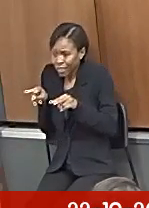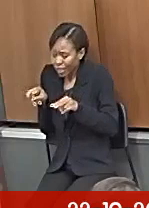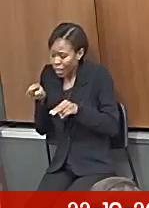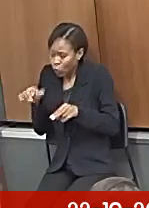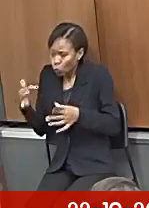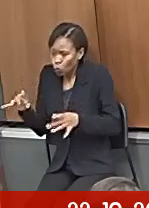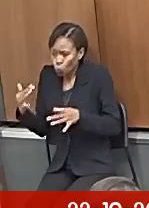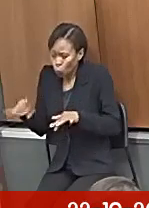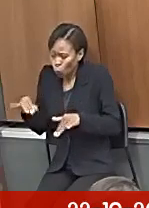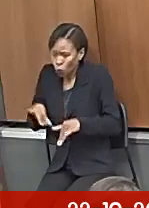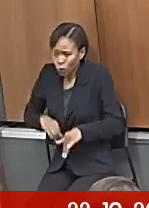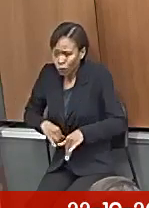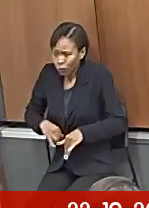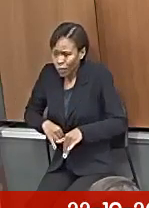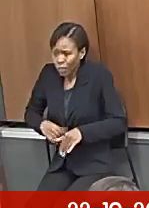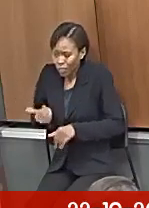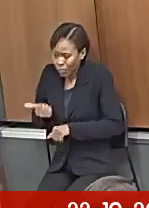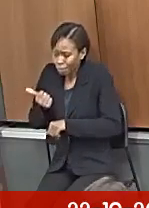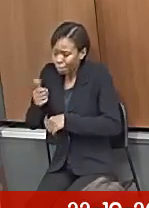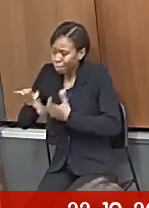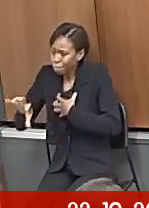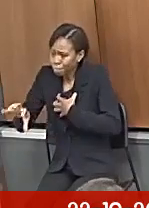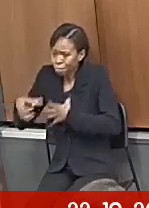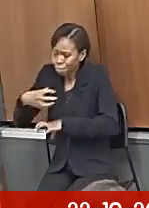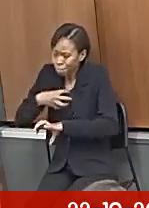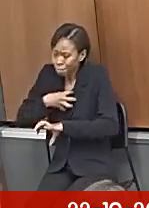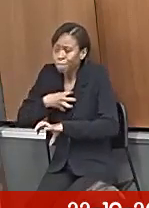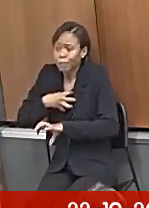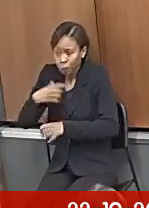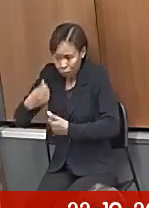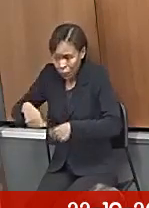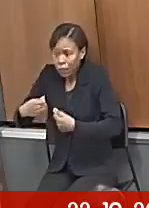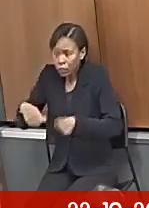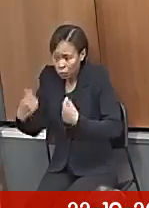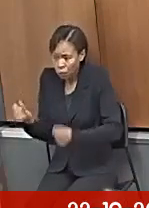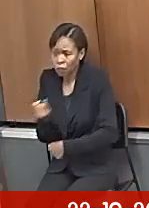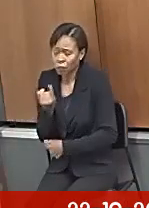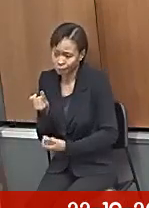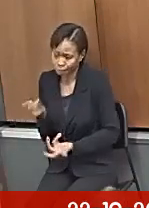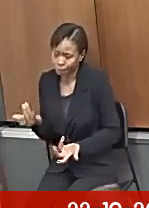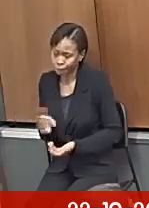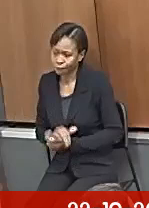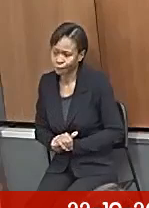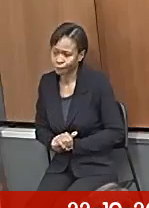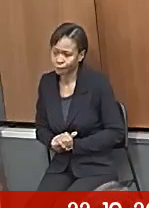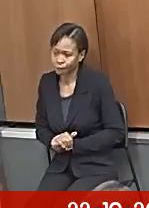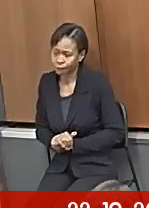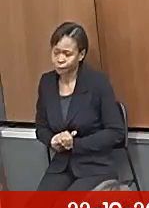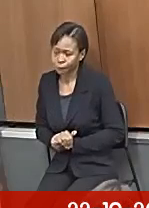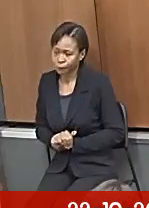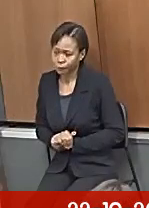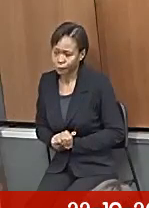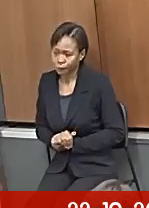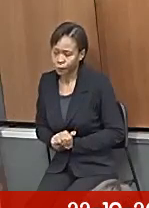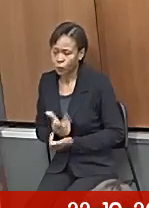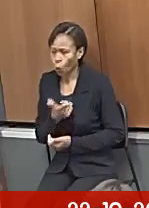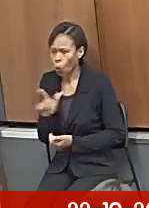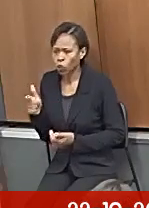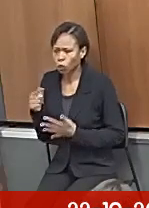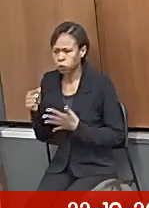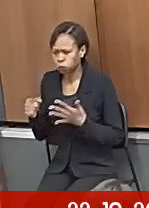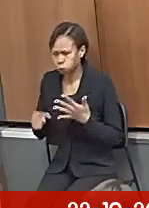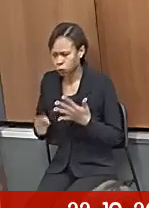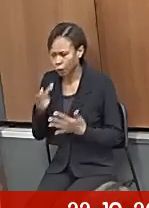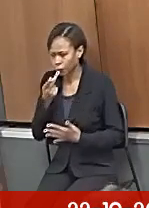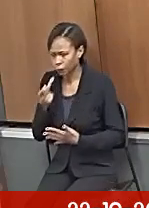é exatamente o que a gente deve fazer. Empatia. Né? Então, outras coisas que eu